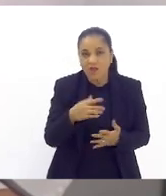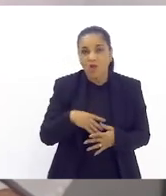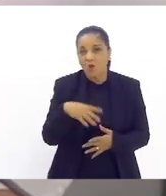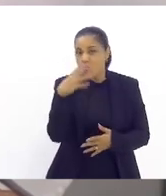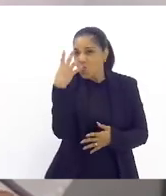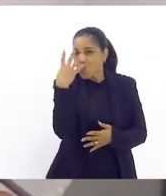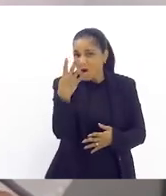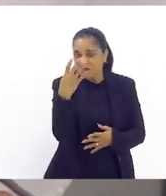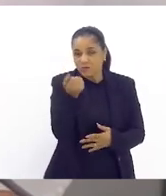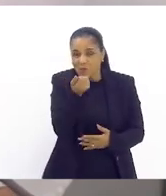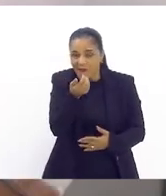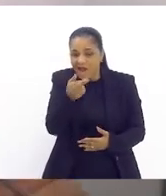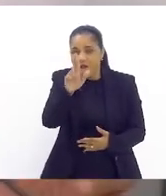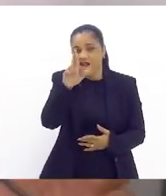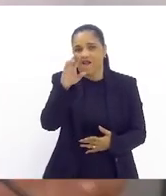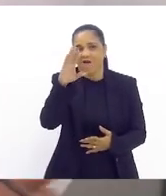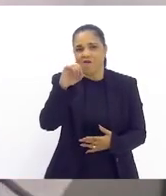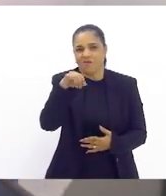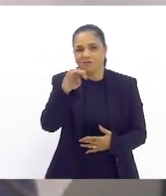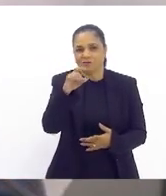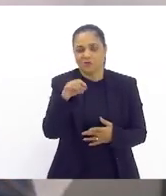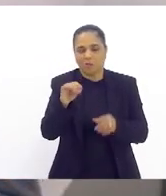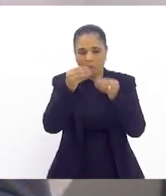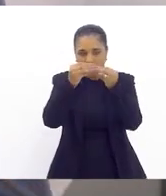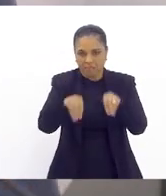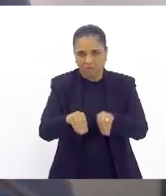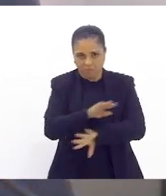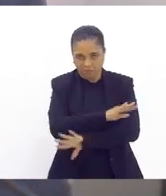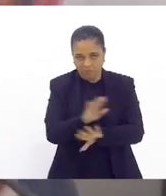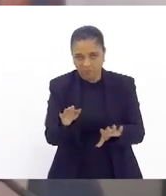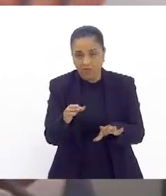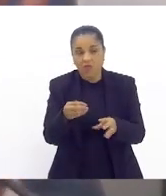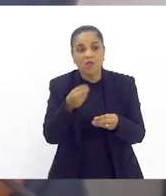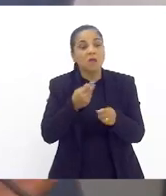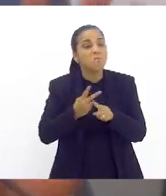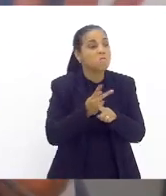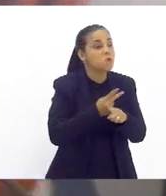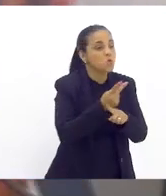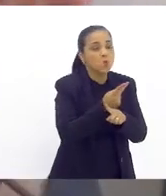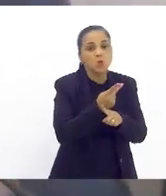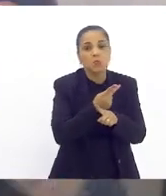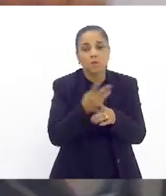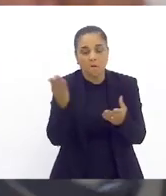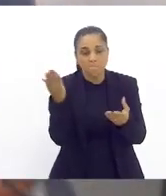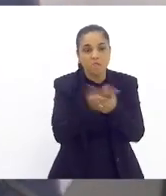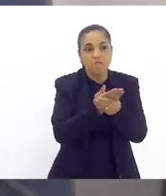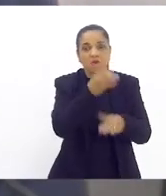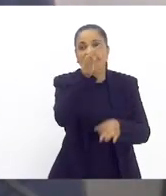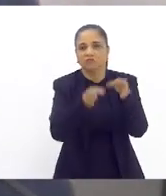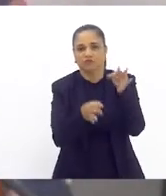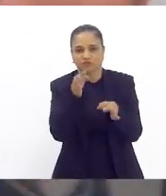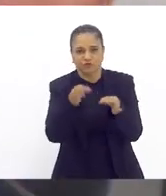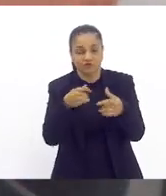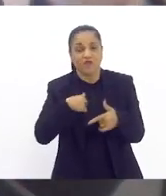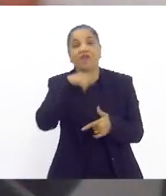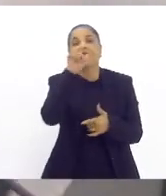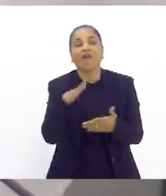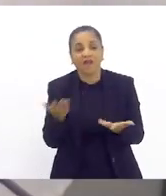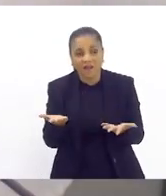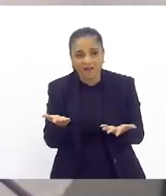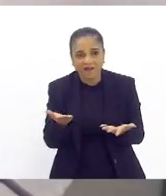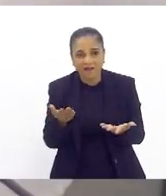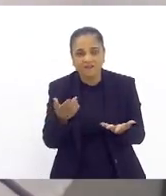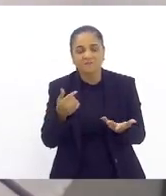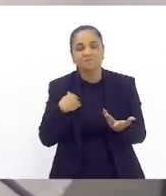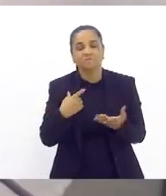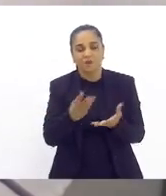queimado aqui como é que eu procuro para botar na justiça né Deve ter um jeito de eu poder ser ressarcido do meu